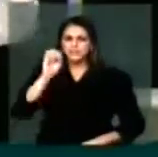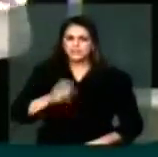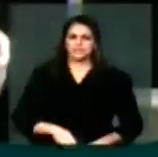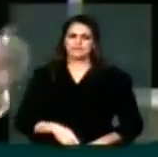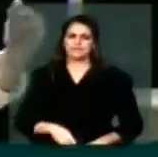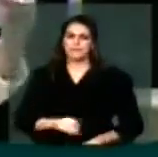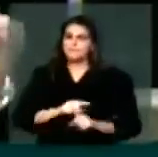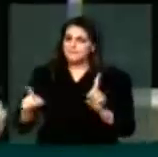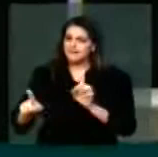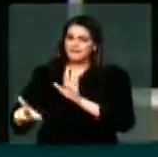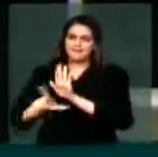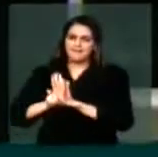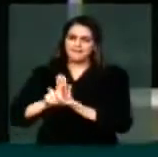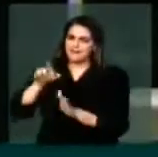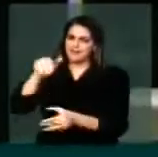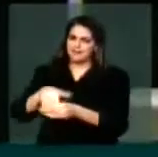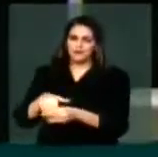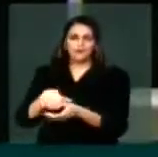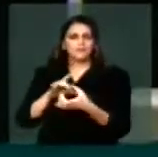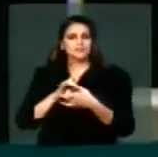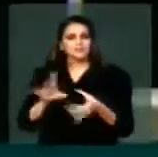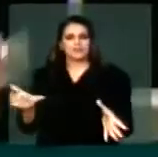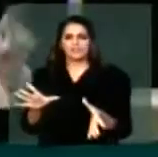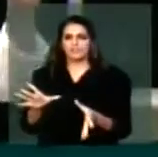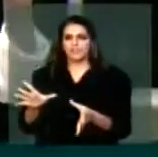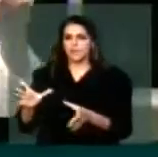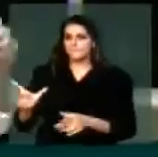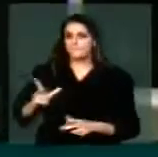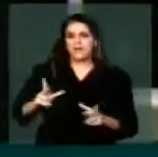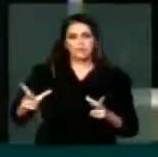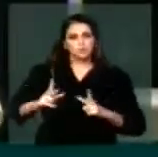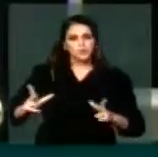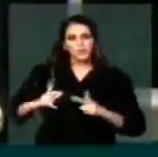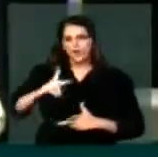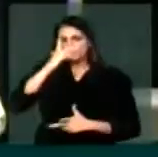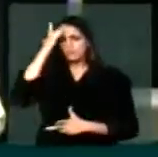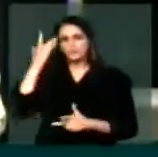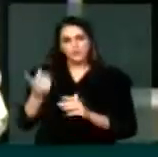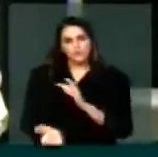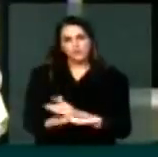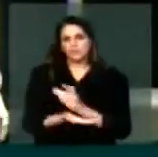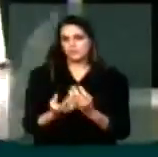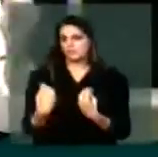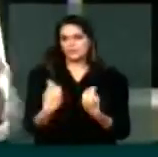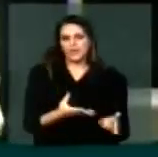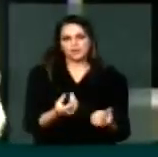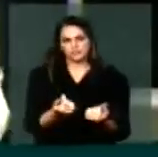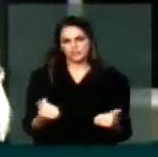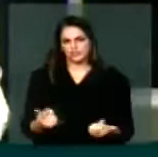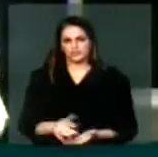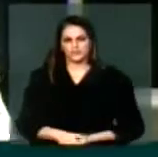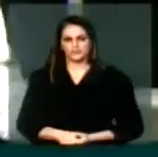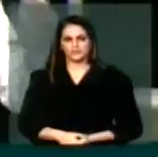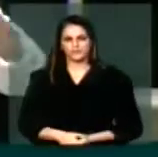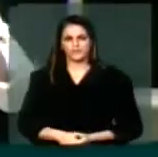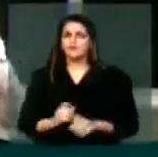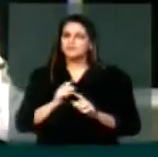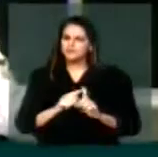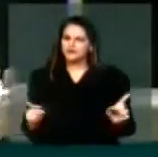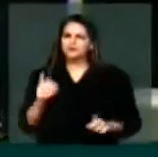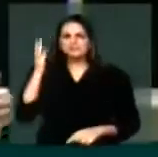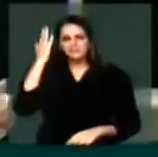eleitoral que permite a contribuição privada. No entanto, há também comportamentos